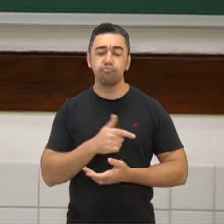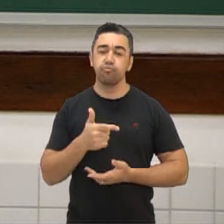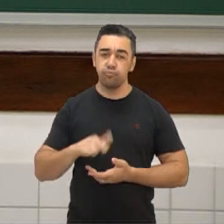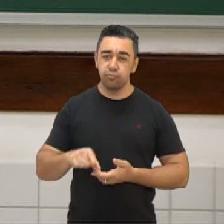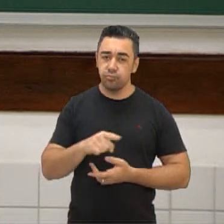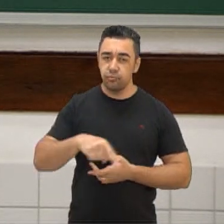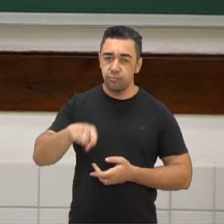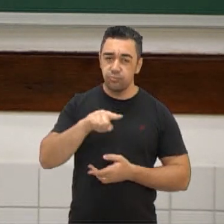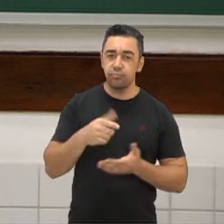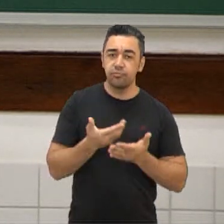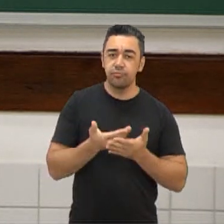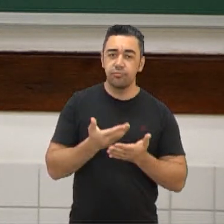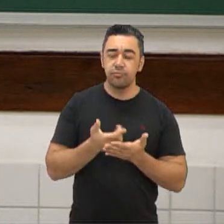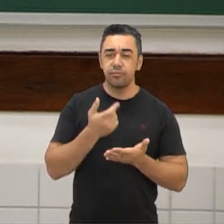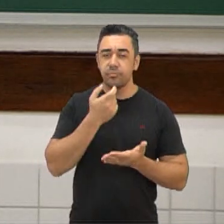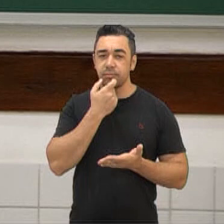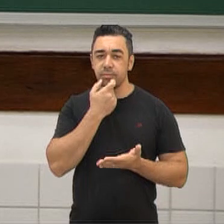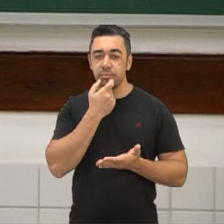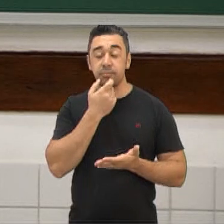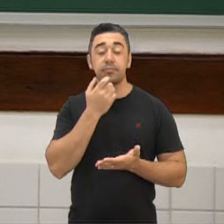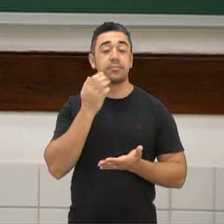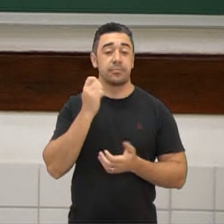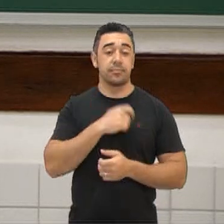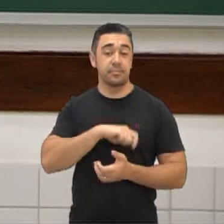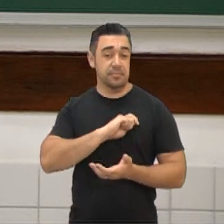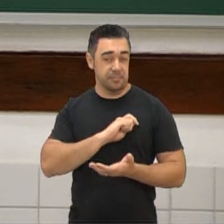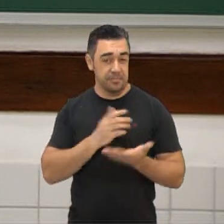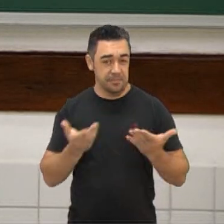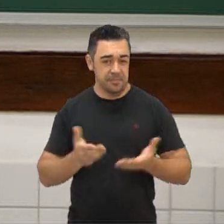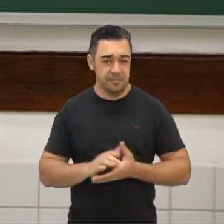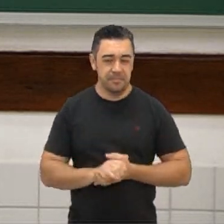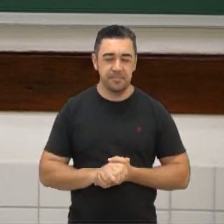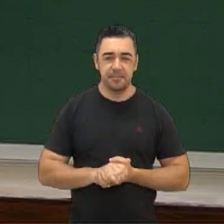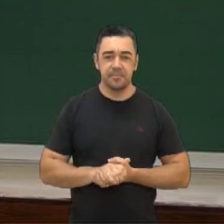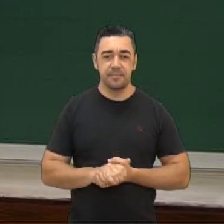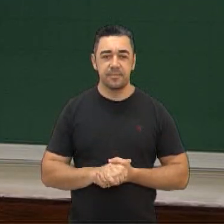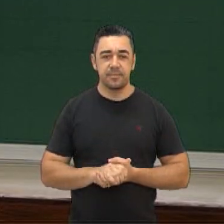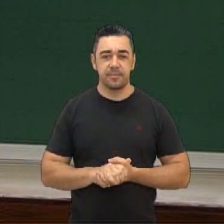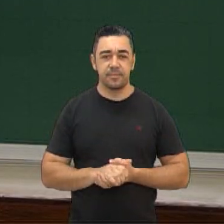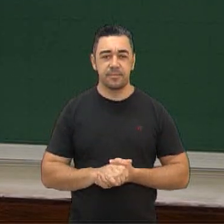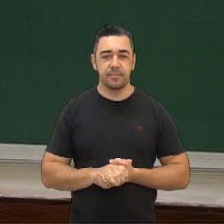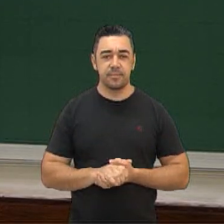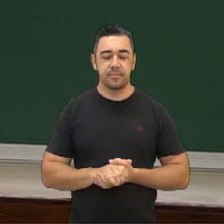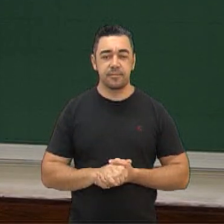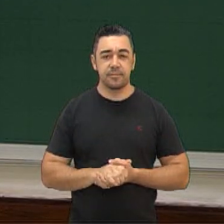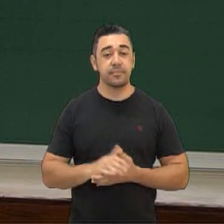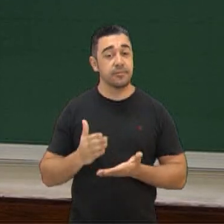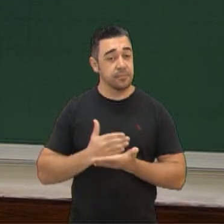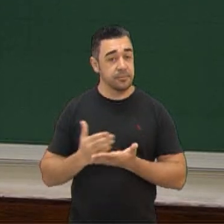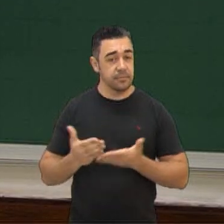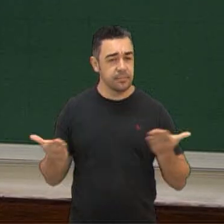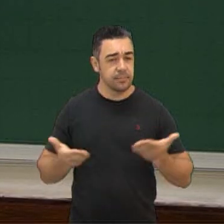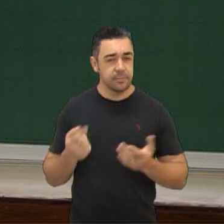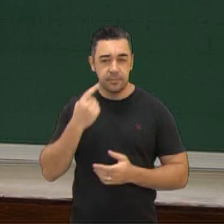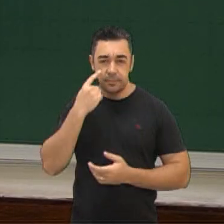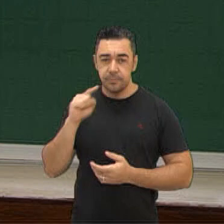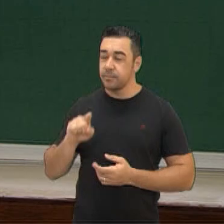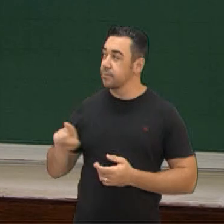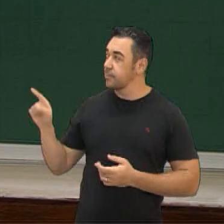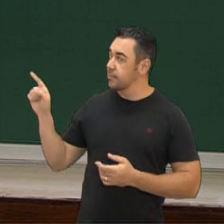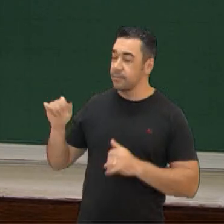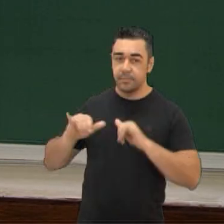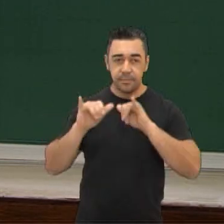para estudiarmos la lengua española, ¿bien? Antes de empezarmos, nosotros vamos ver alguns